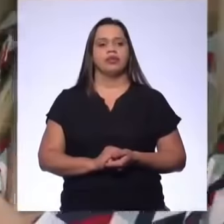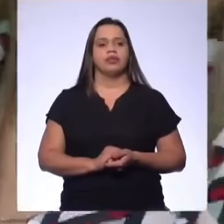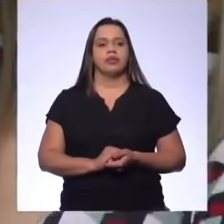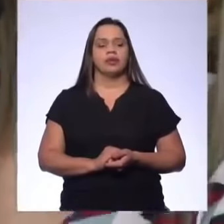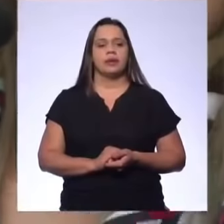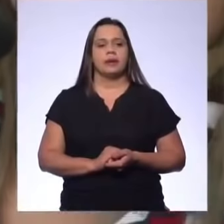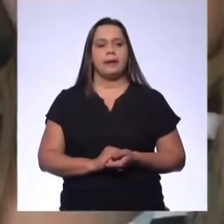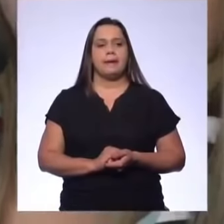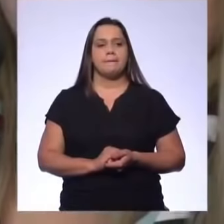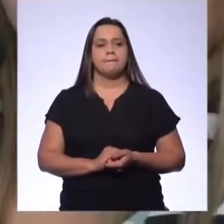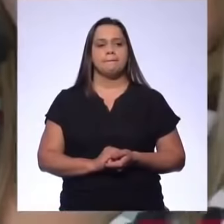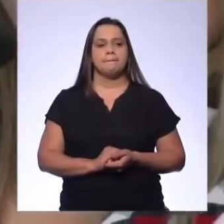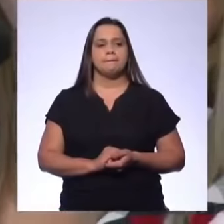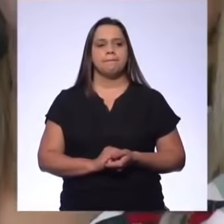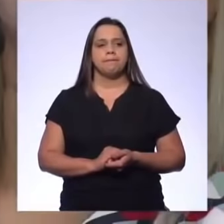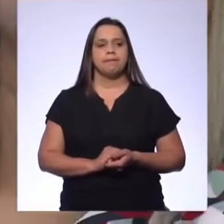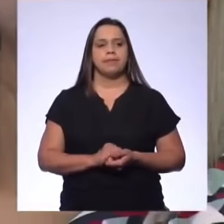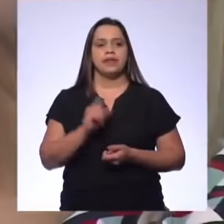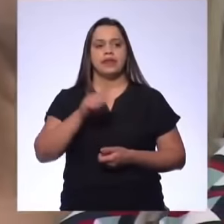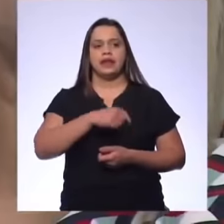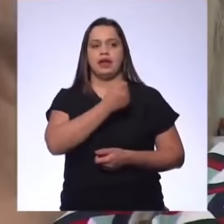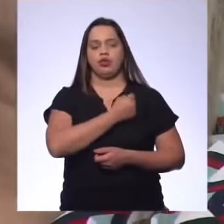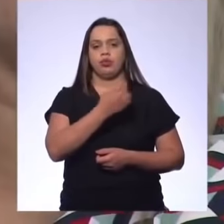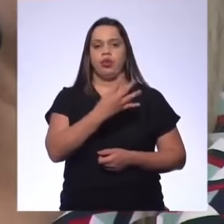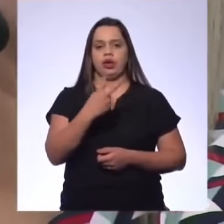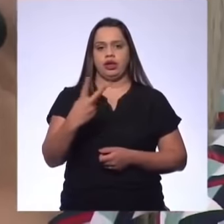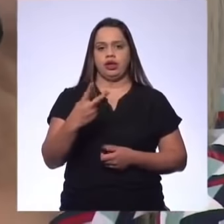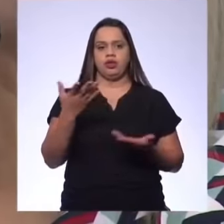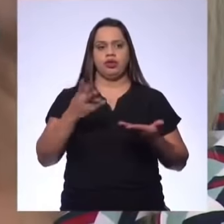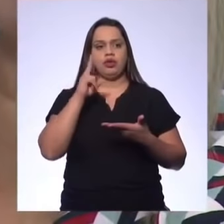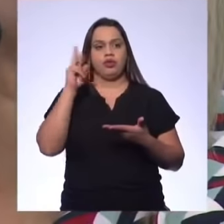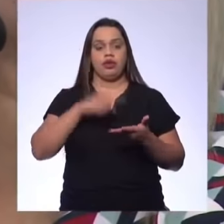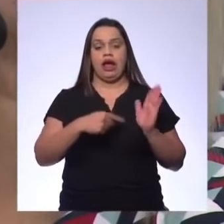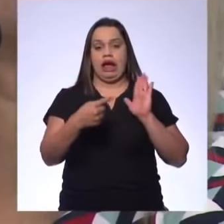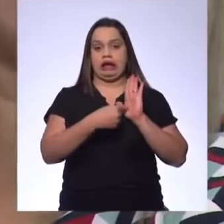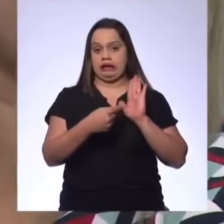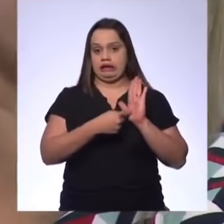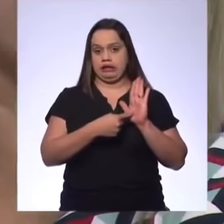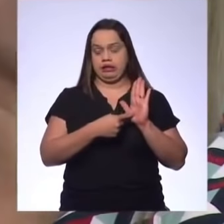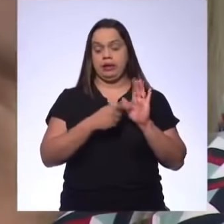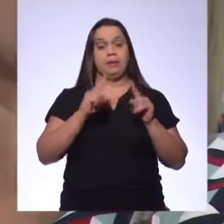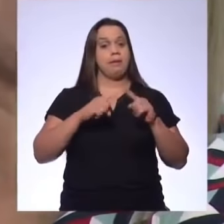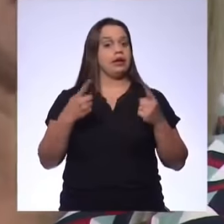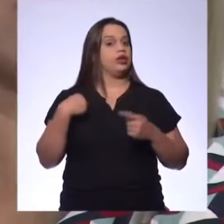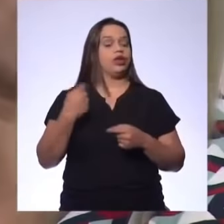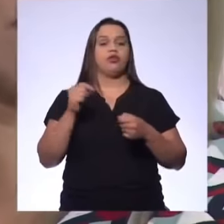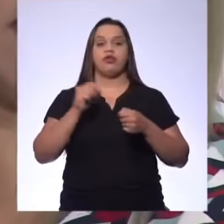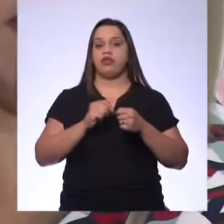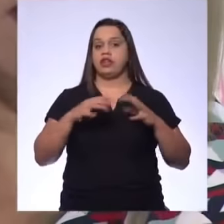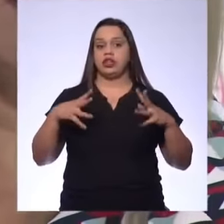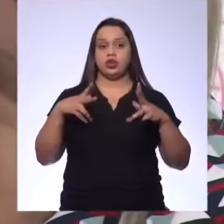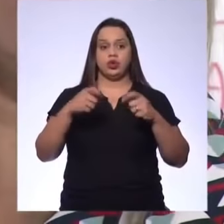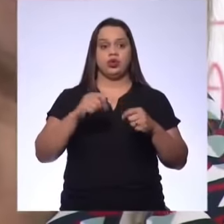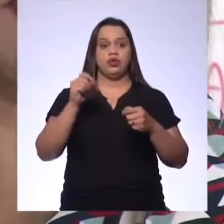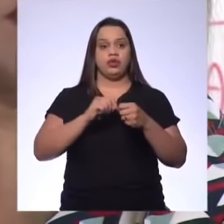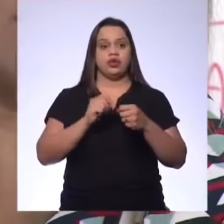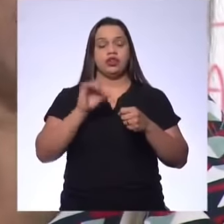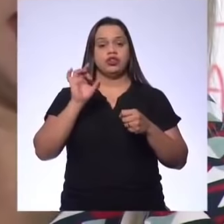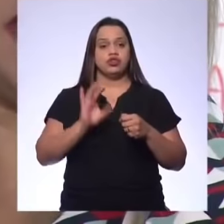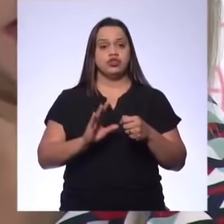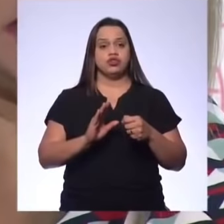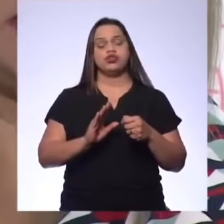outro tá certo é que tá vendo aqui ó é esse aqui só que eu não vou fazer ele todo vou fazer parte dele